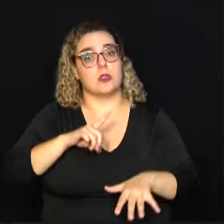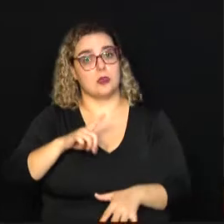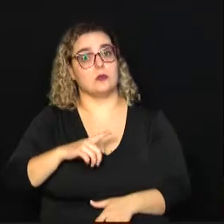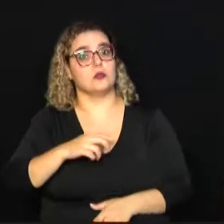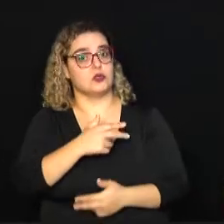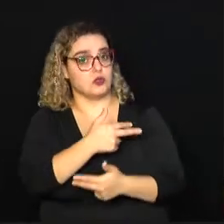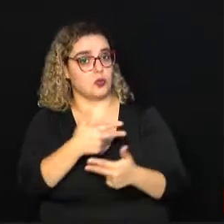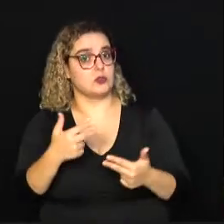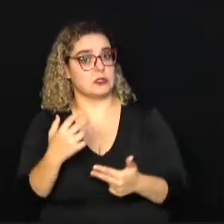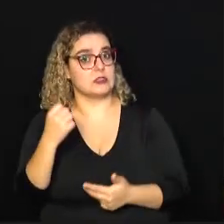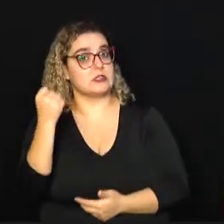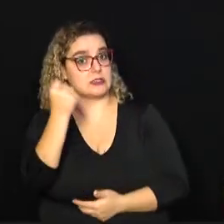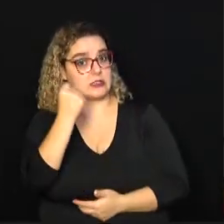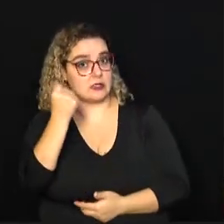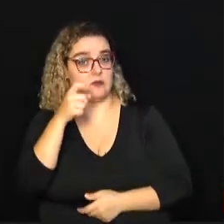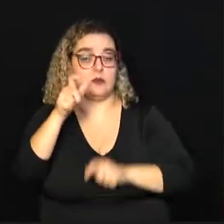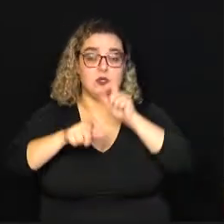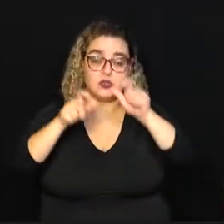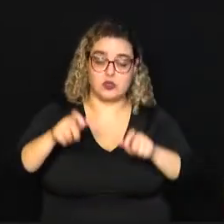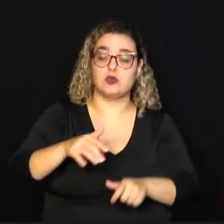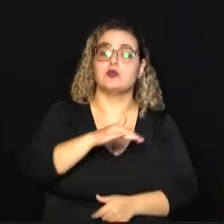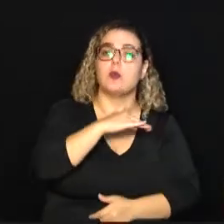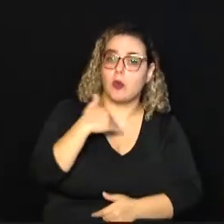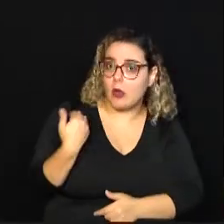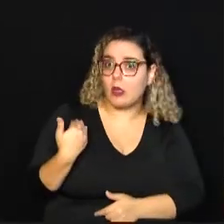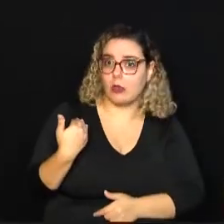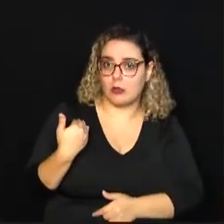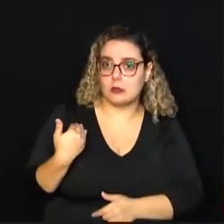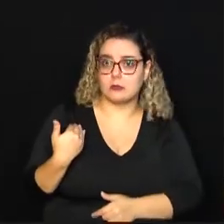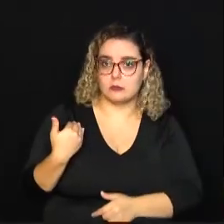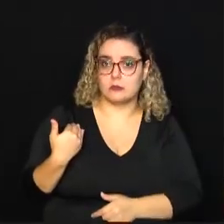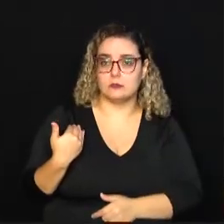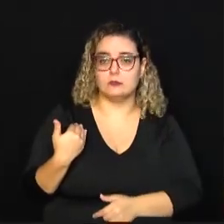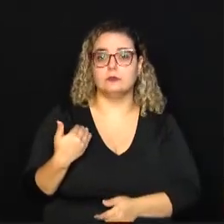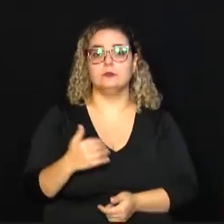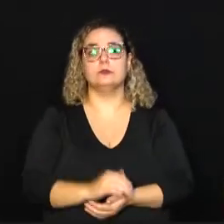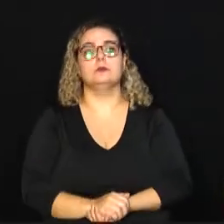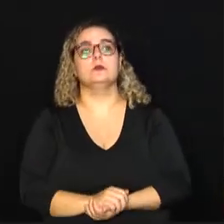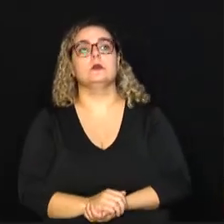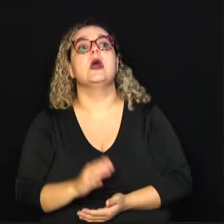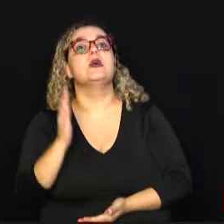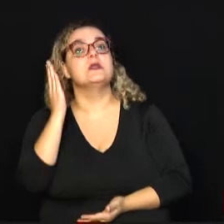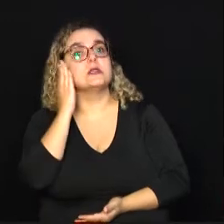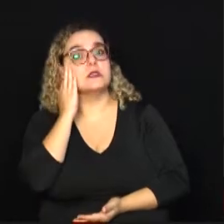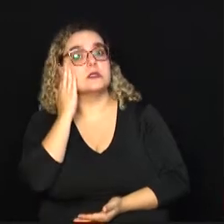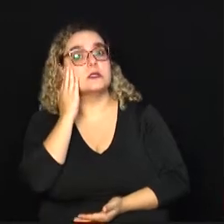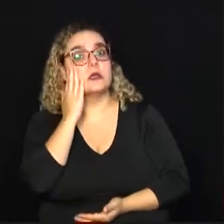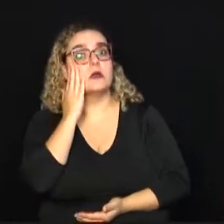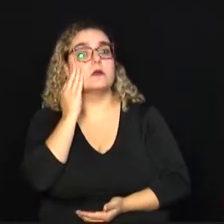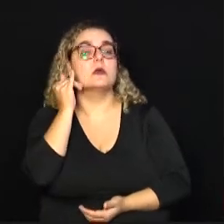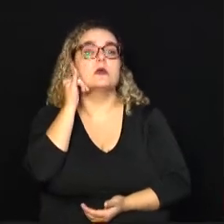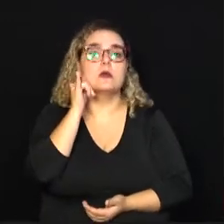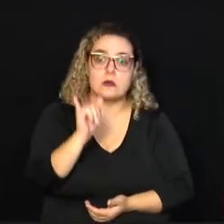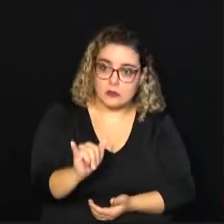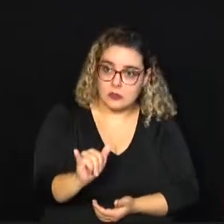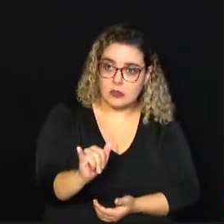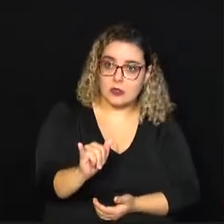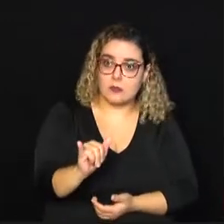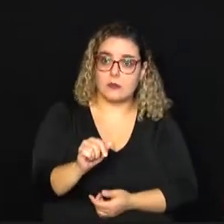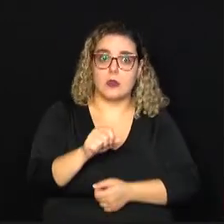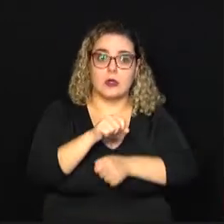e, portanto, de gente morrendo, né? E isso já se sabe que é possível de se evitar, a disseminação do vírus,